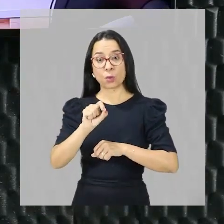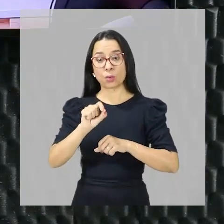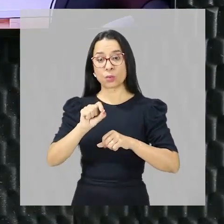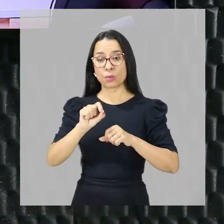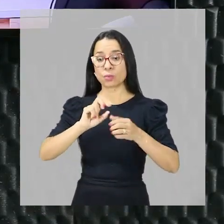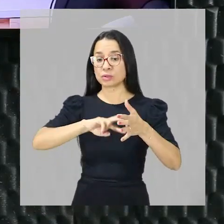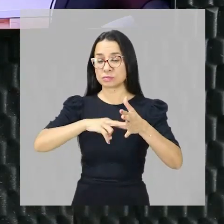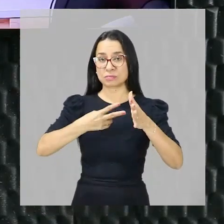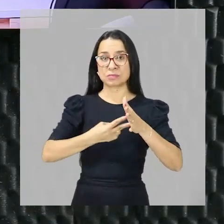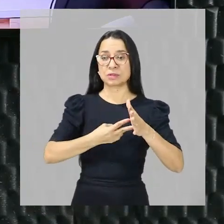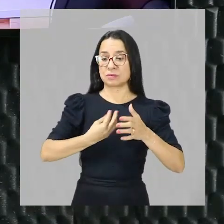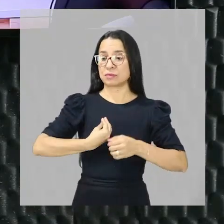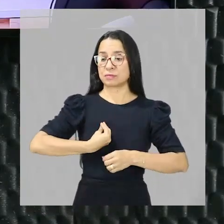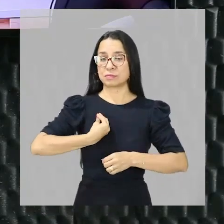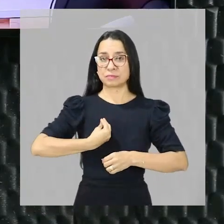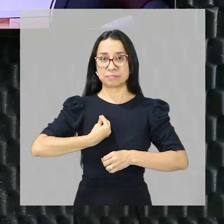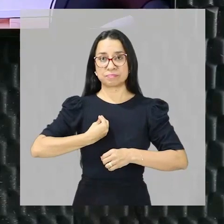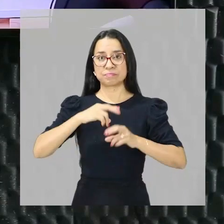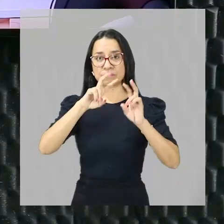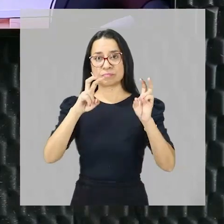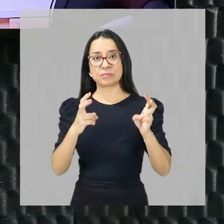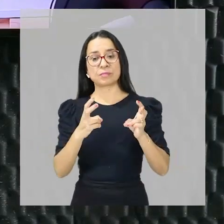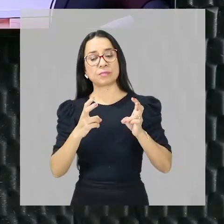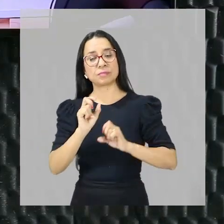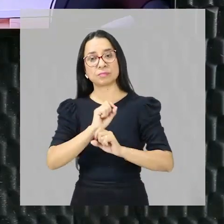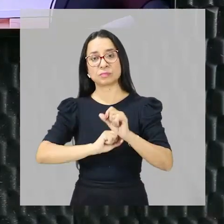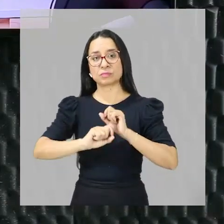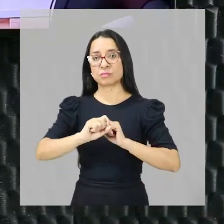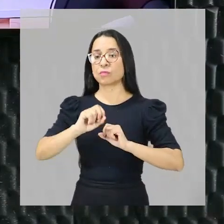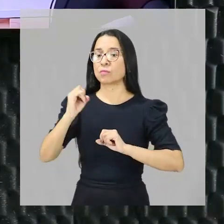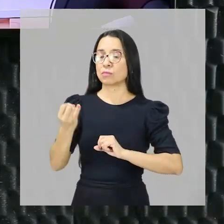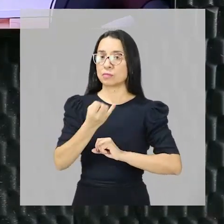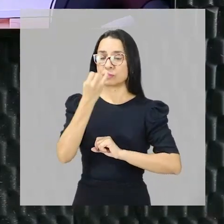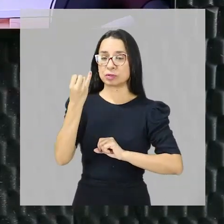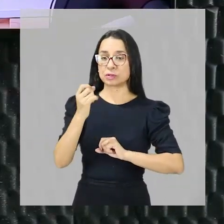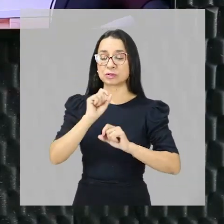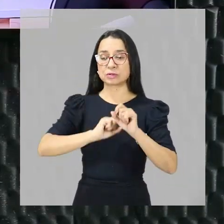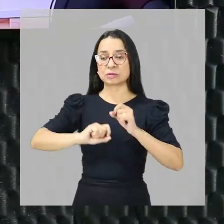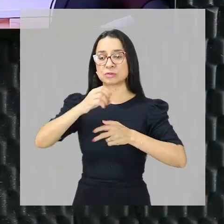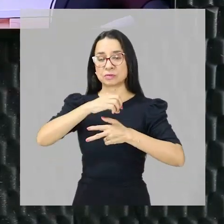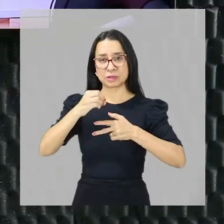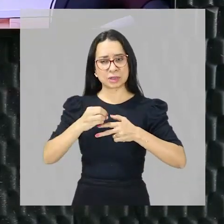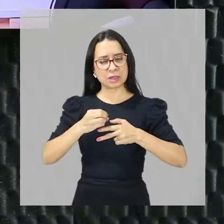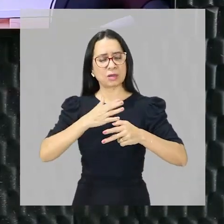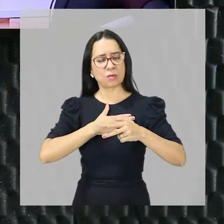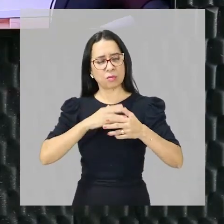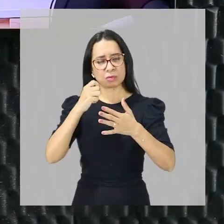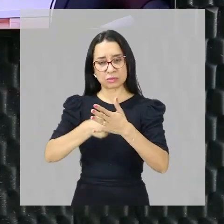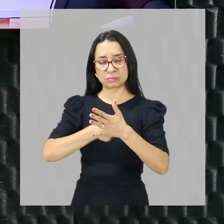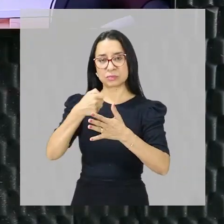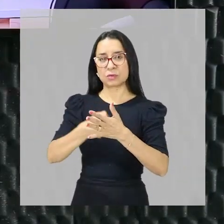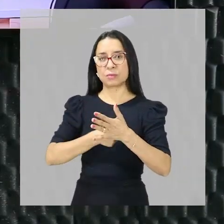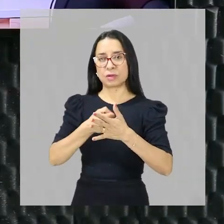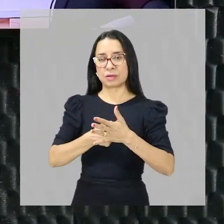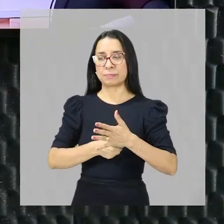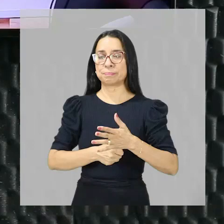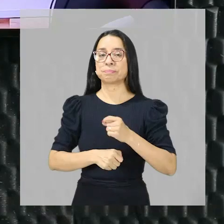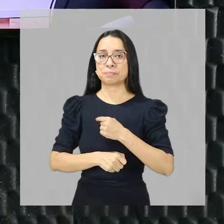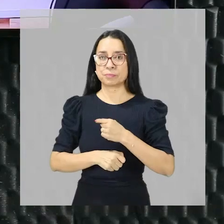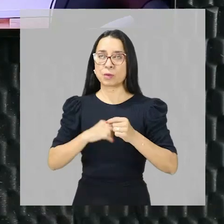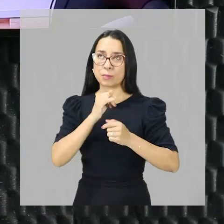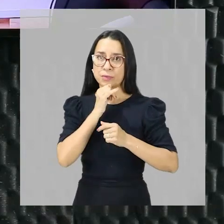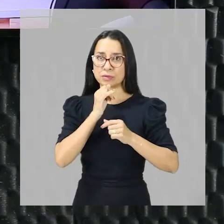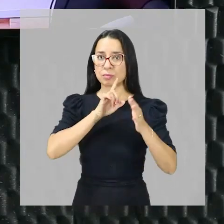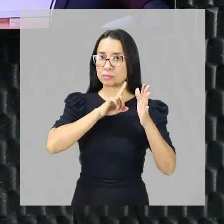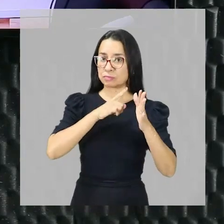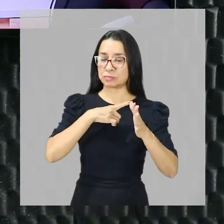essa temática ela é muito importante e o Enem gosta muito de cobrar ela. Agora vai aí a dica importante para ti. O Enem, quando ele vai cobrar